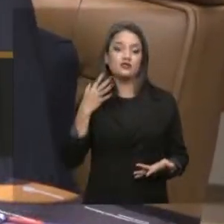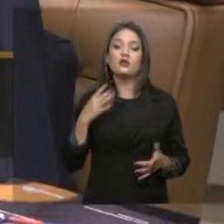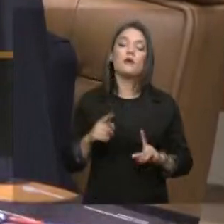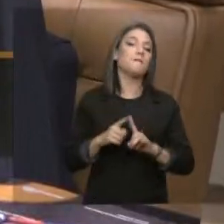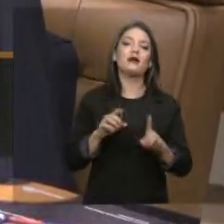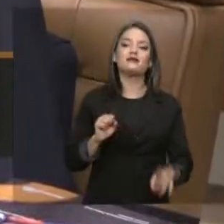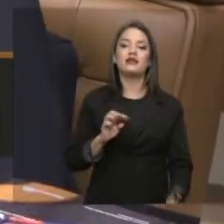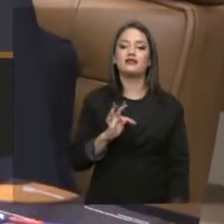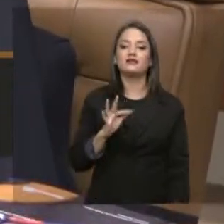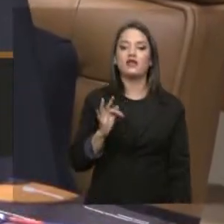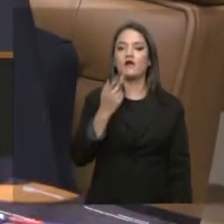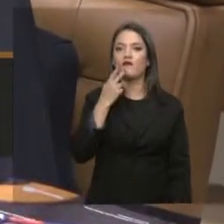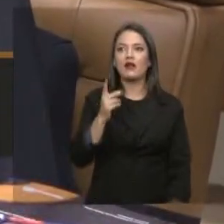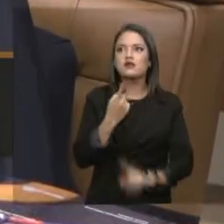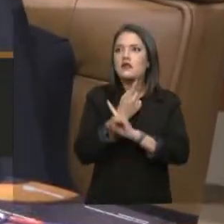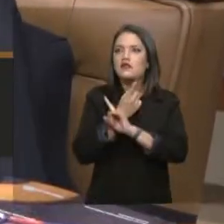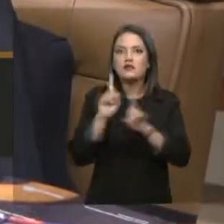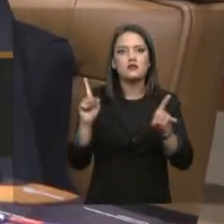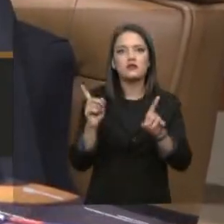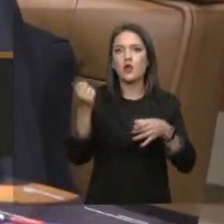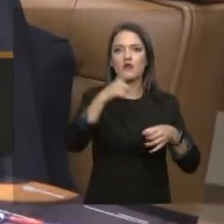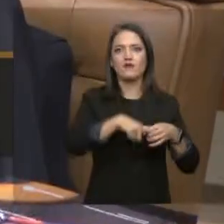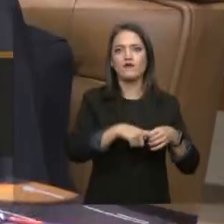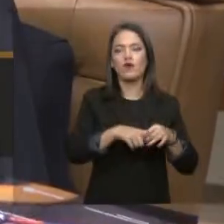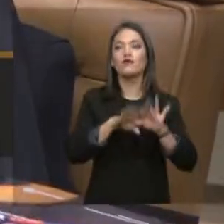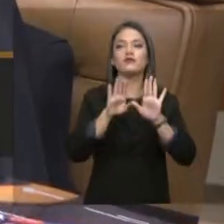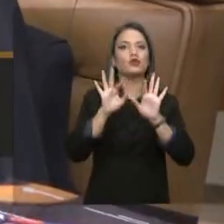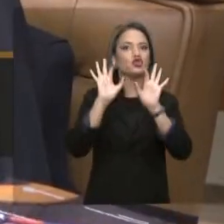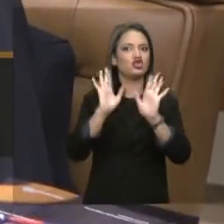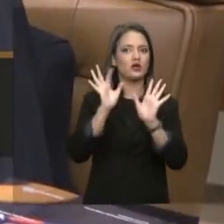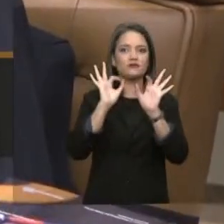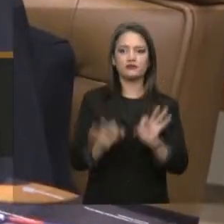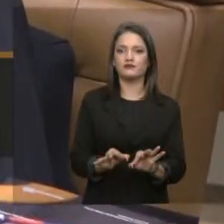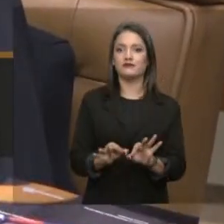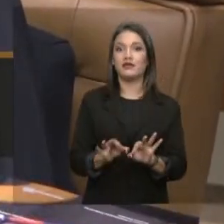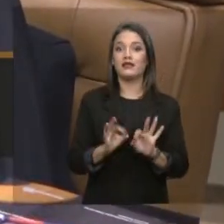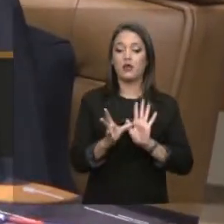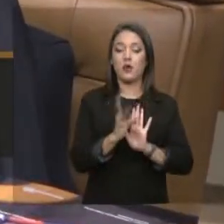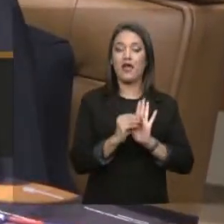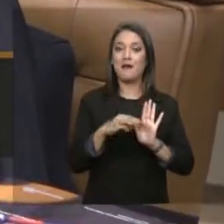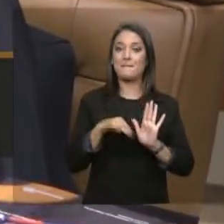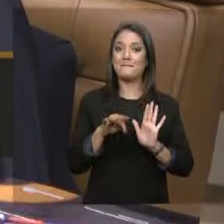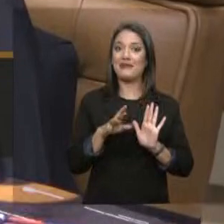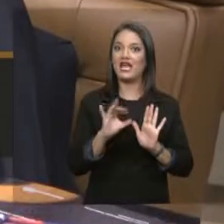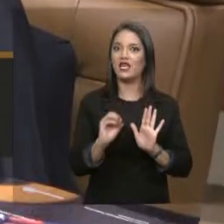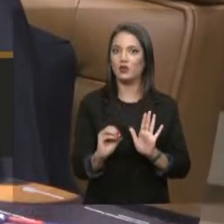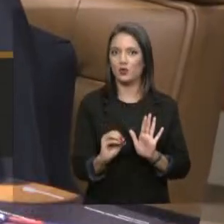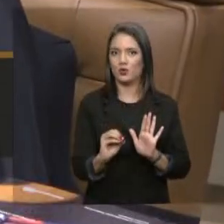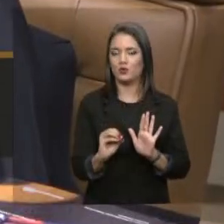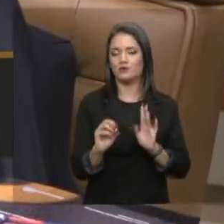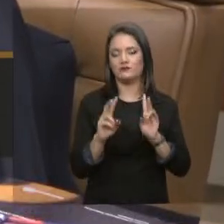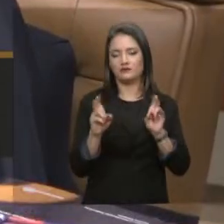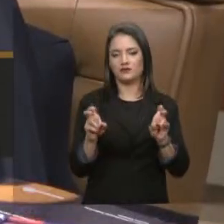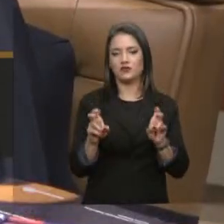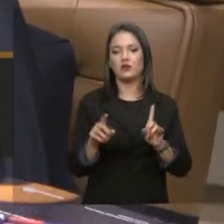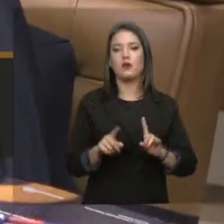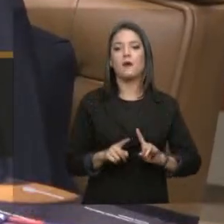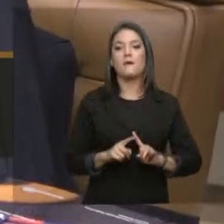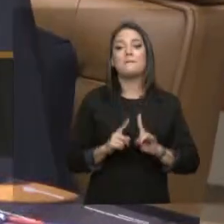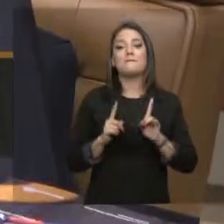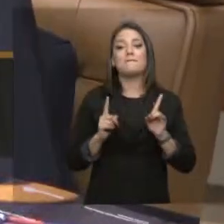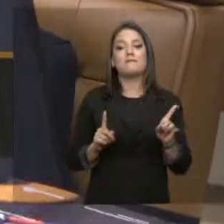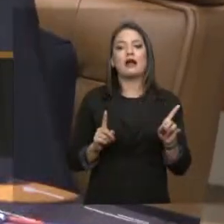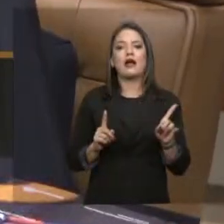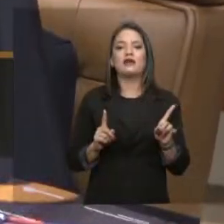o Supremo disser não, é não. Mas isso é o mérito da extradição e não a questão